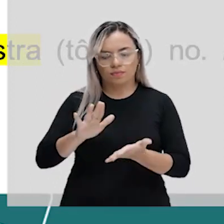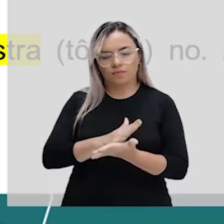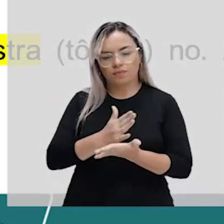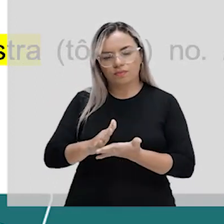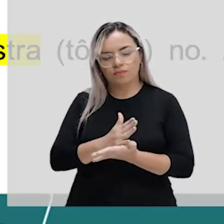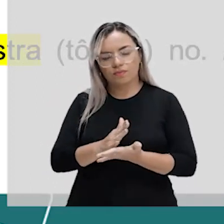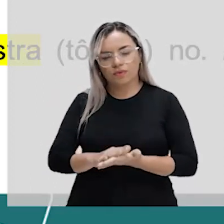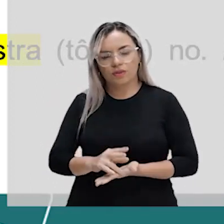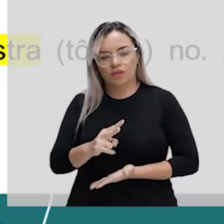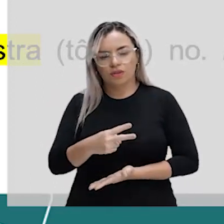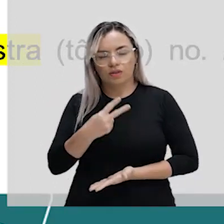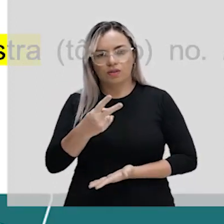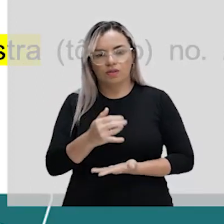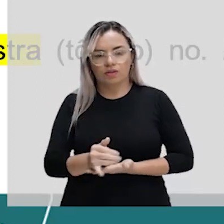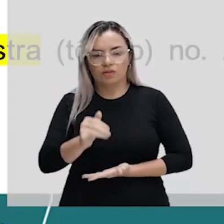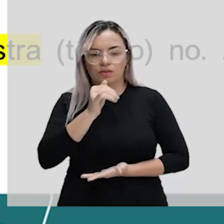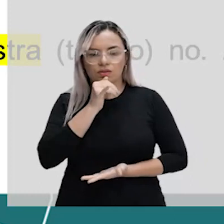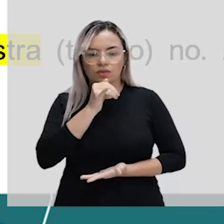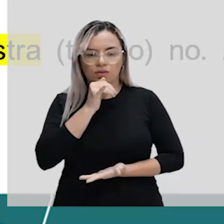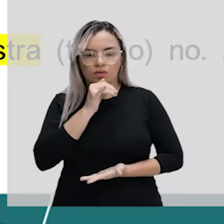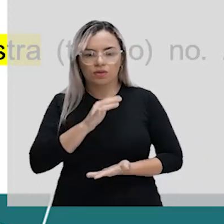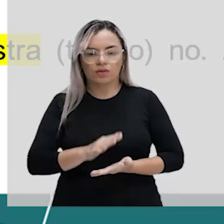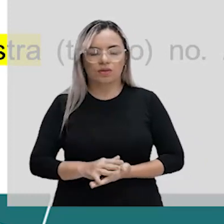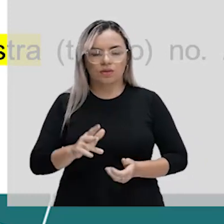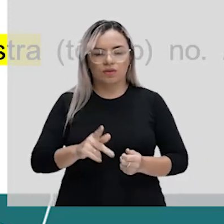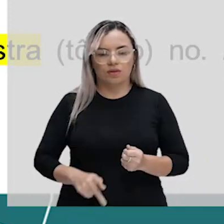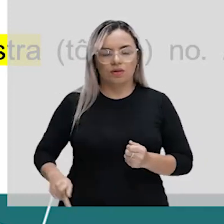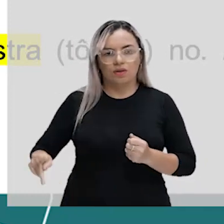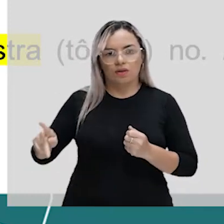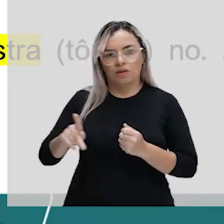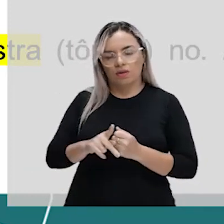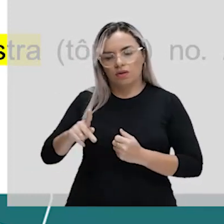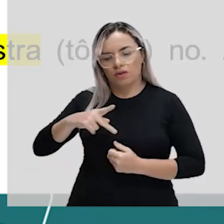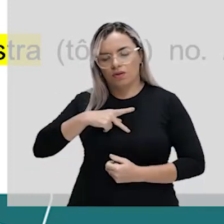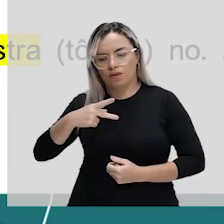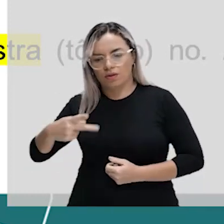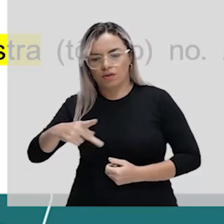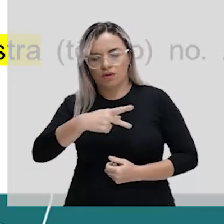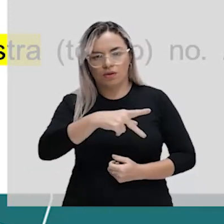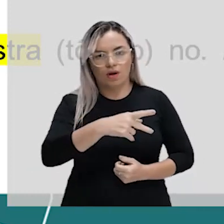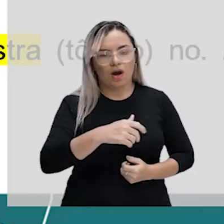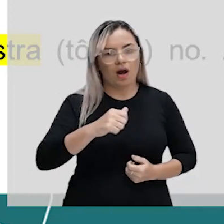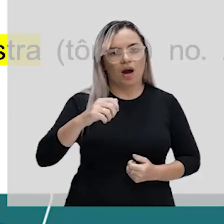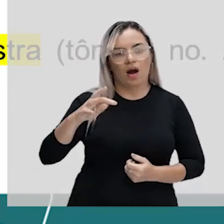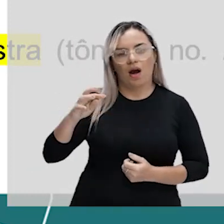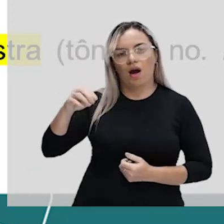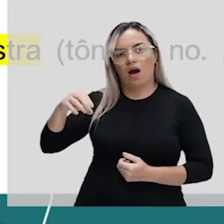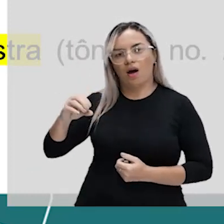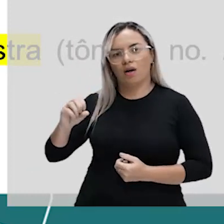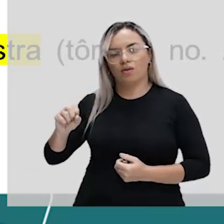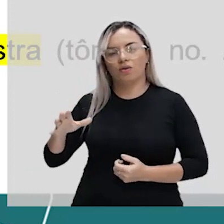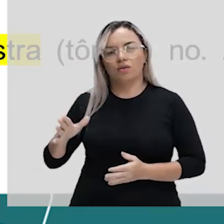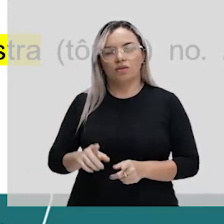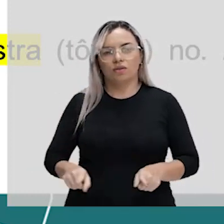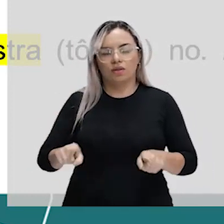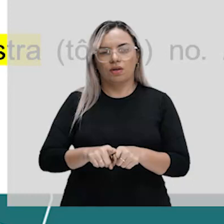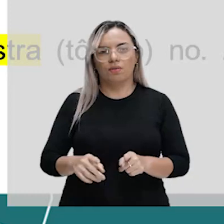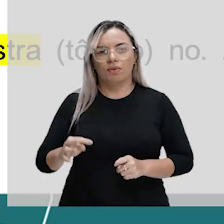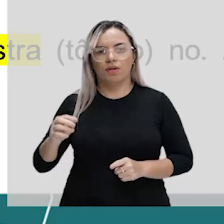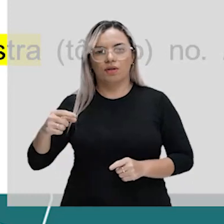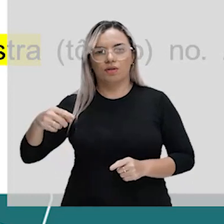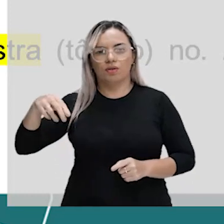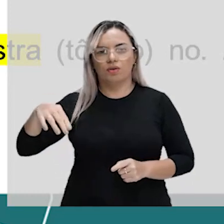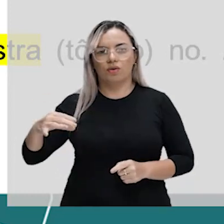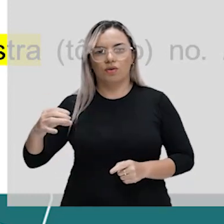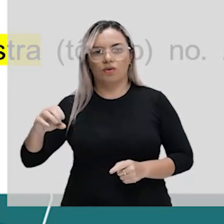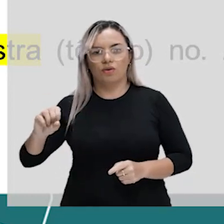duas categorias de possessivos. Possessivos átonos e possessivos tônicos. Então, eu tenho, mi coche